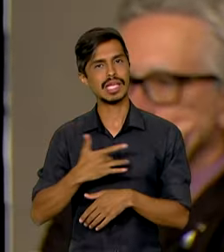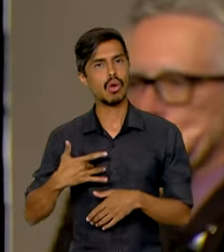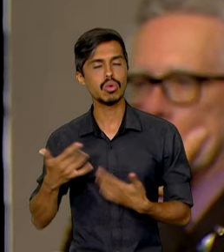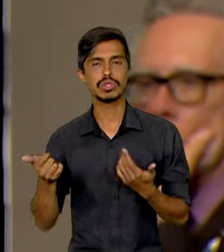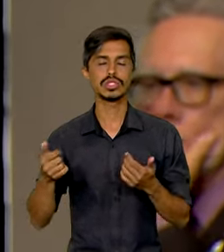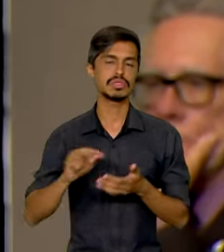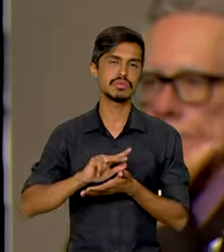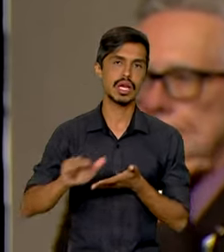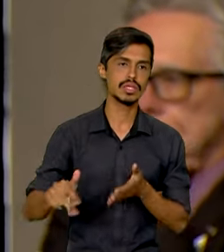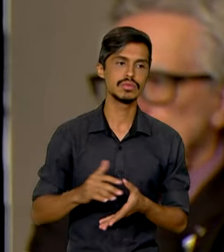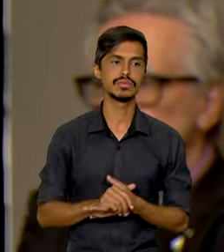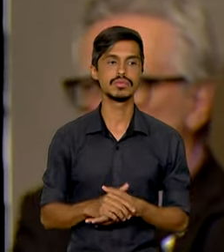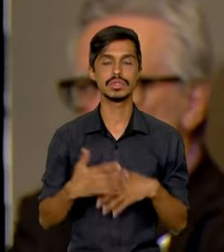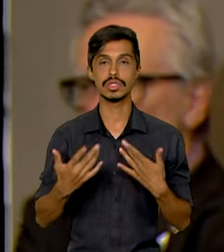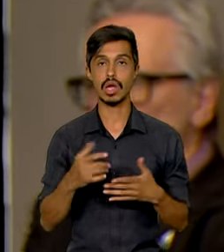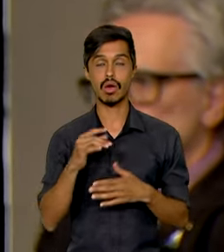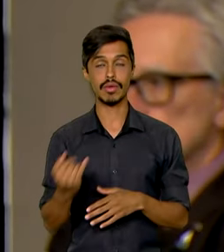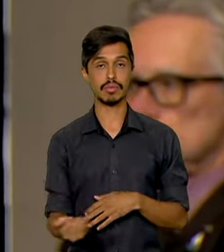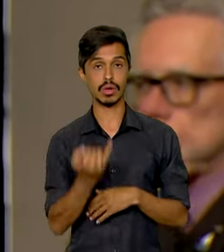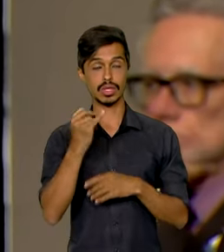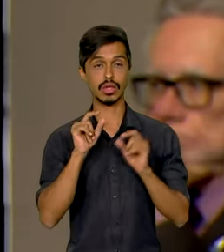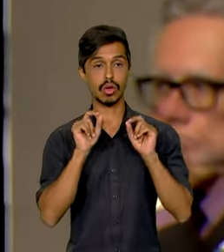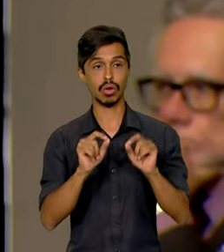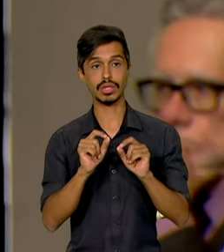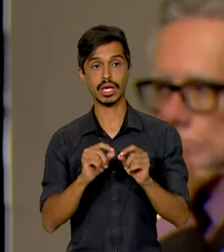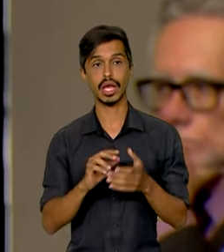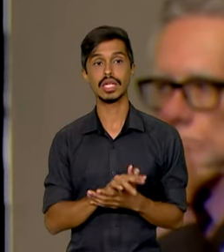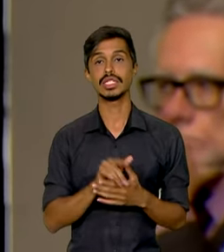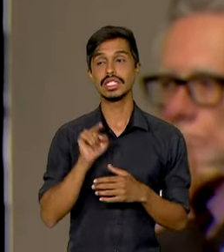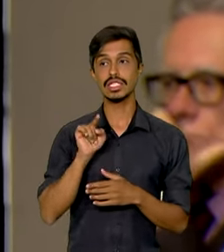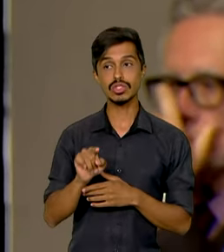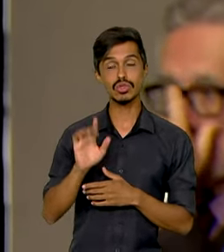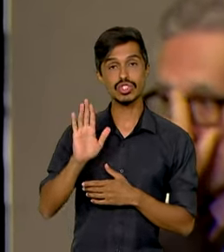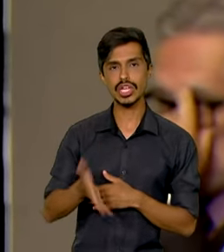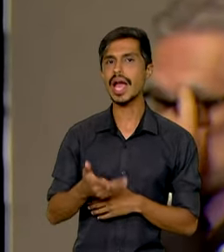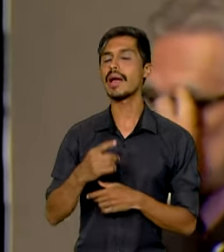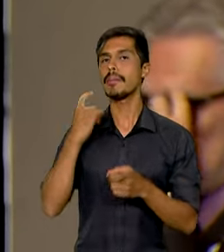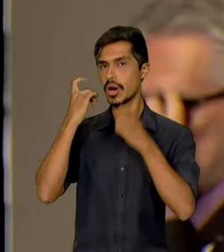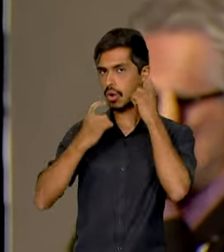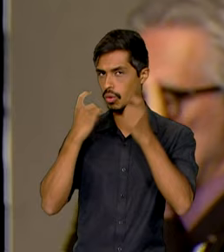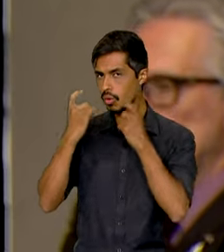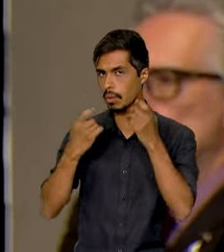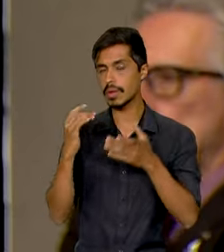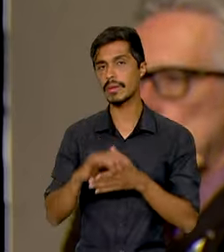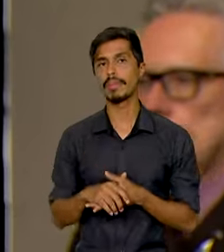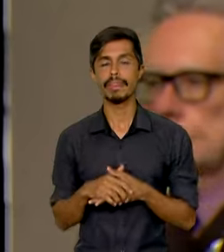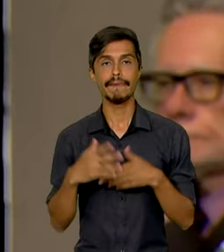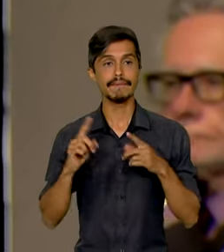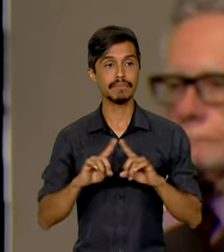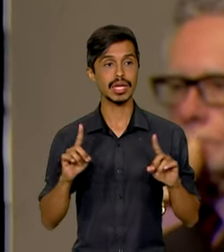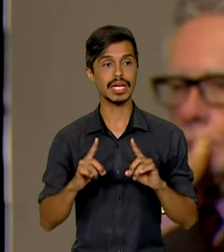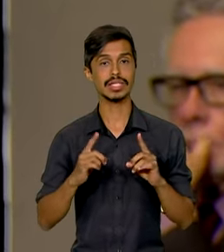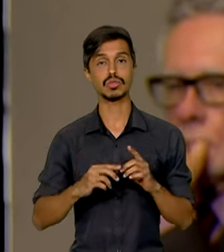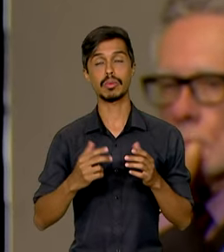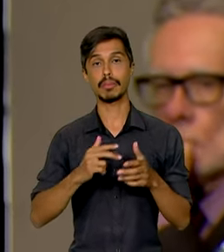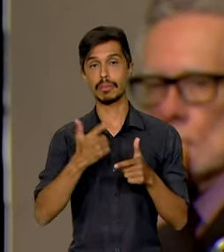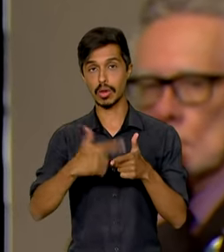ao direito fundamental à vida de pessoas já seria alarmante por si só, mas os efeitos são ainda mais